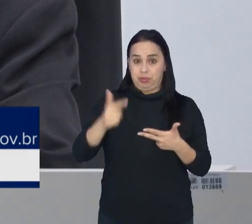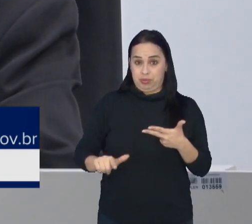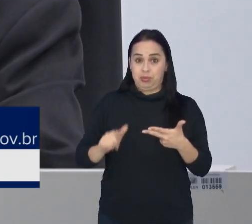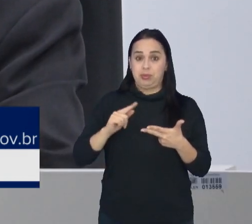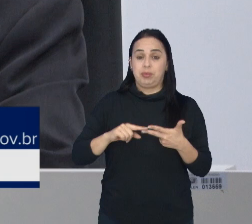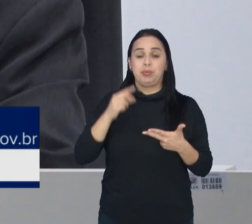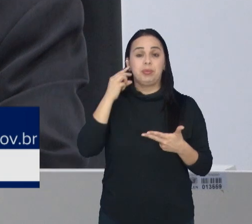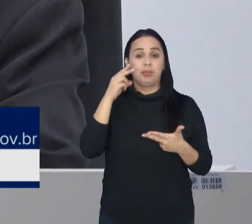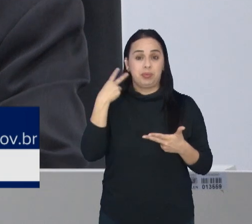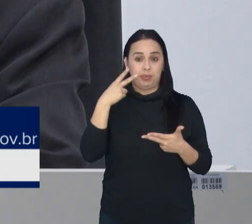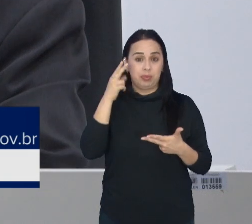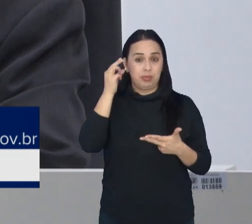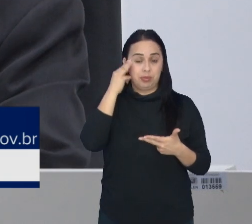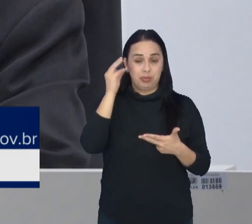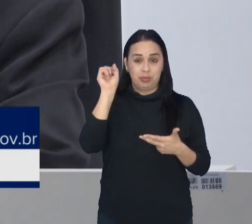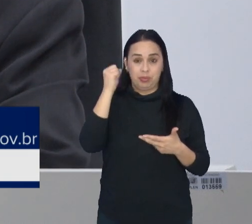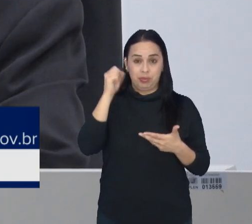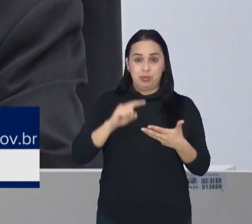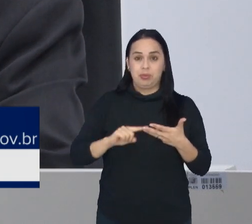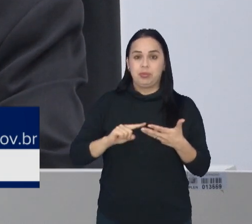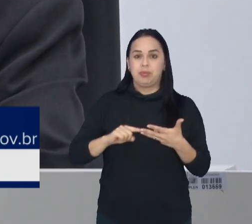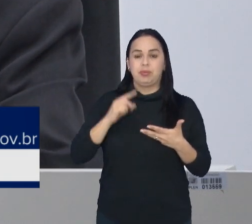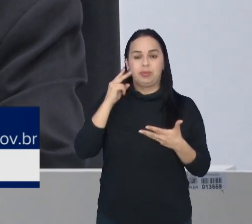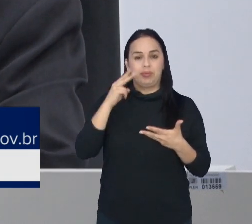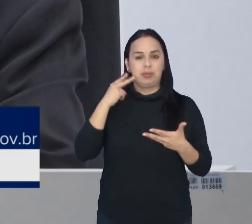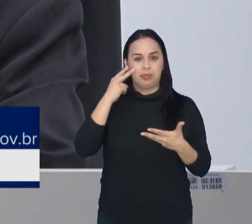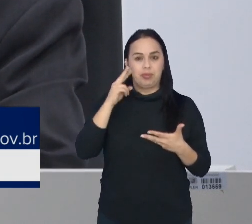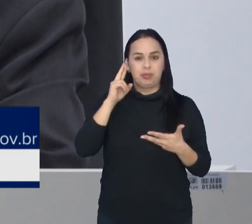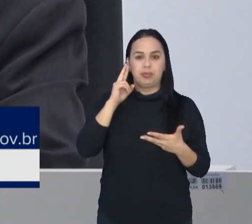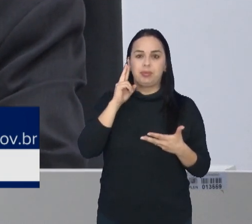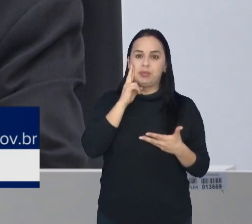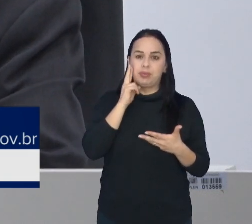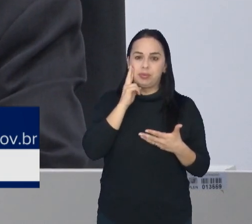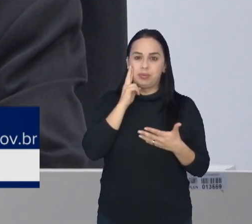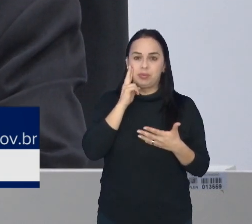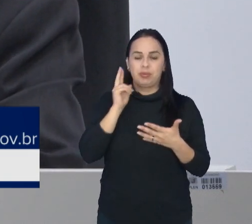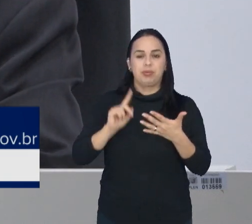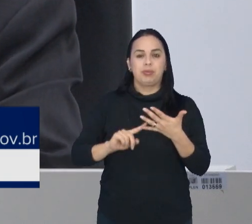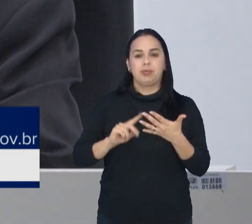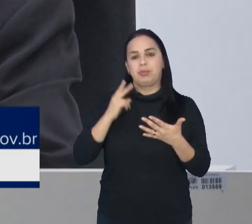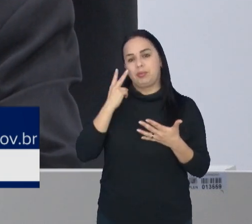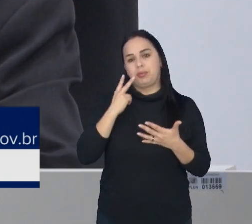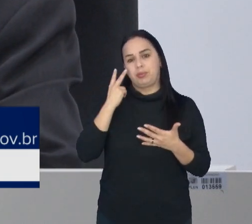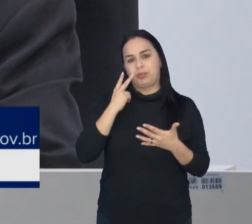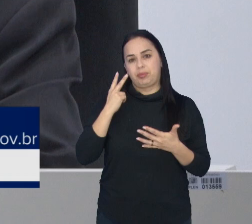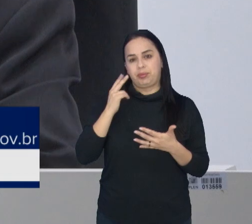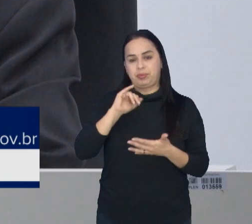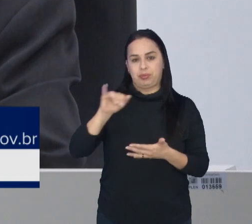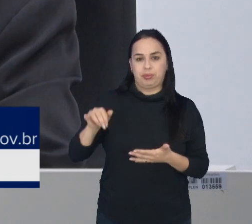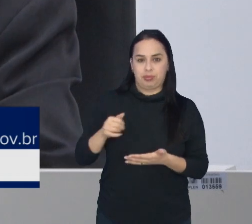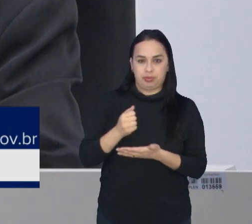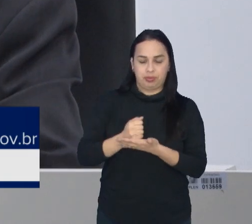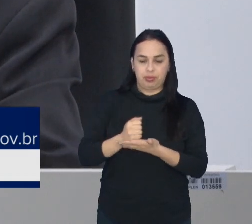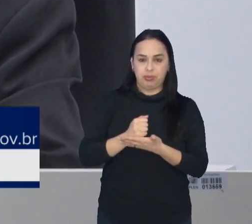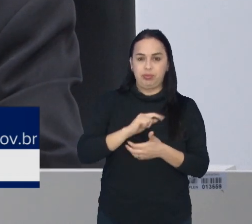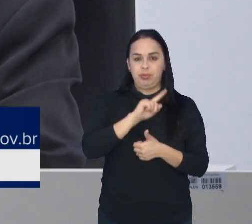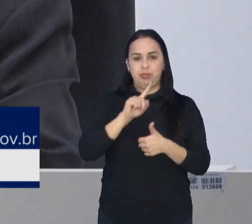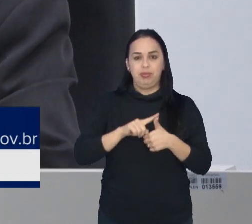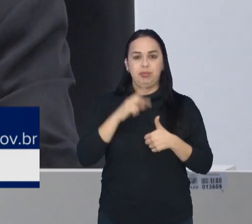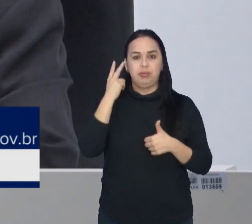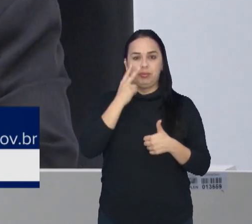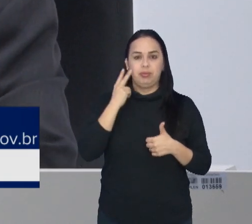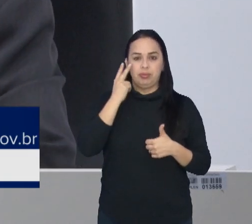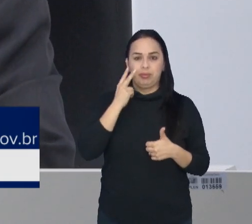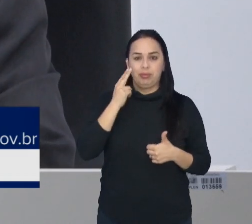vereador Marcão da Academia, vereador Renato Santiago, vereador Júnior da Farmácia e